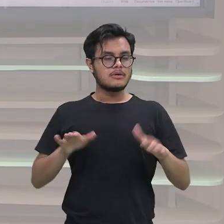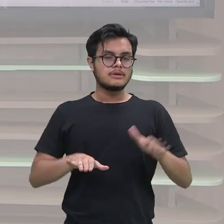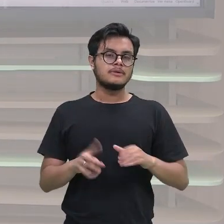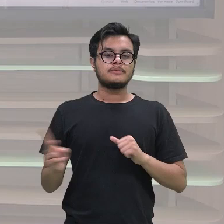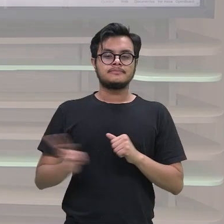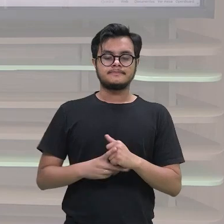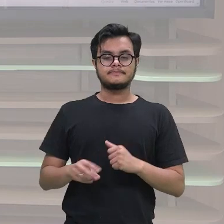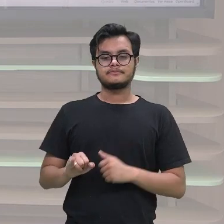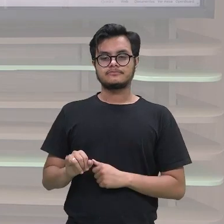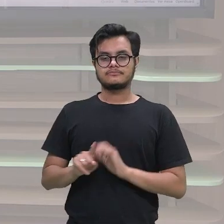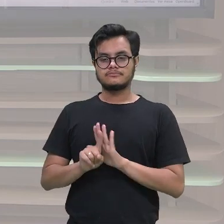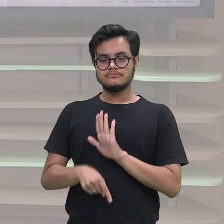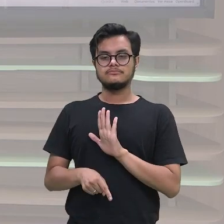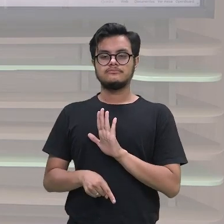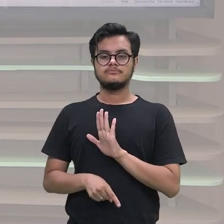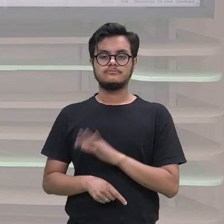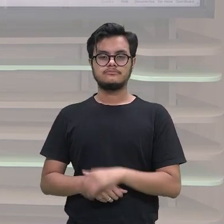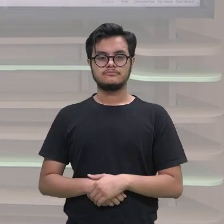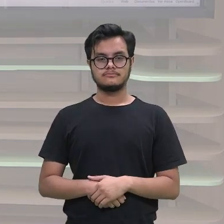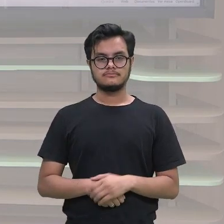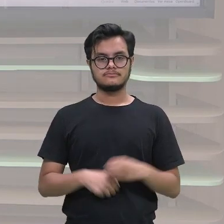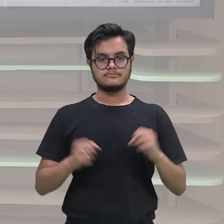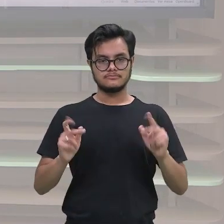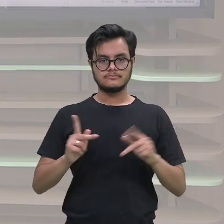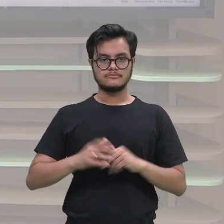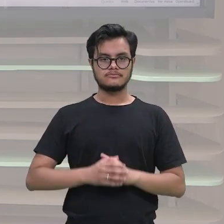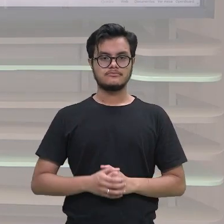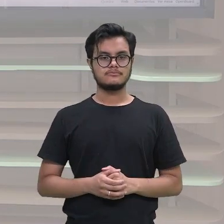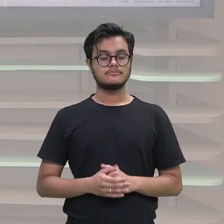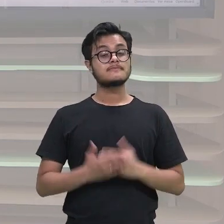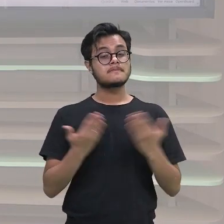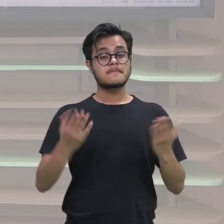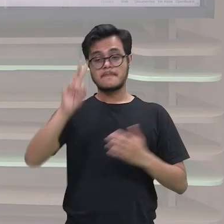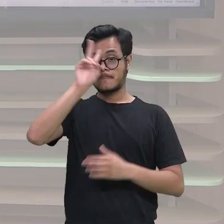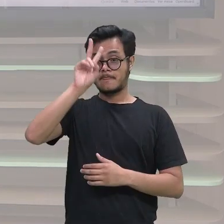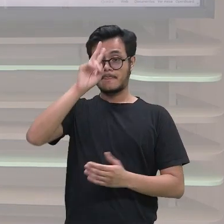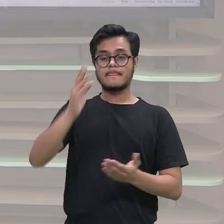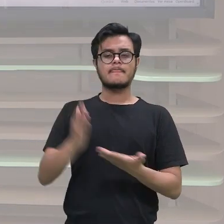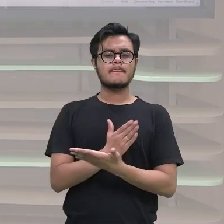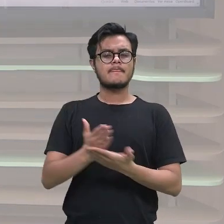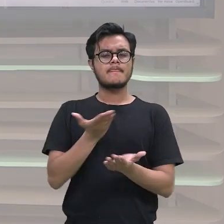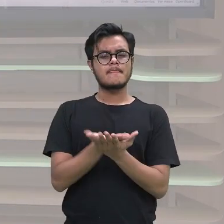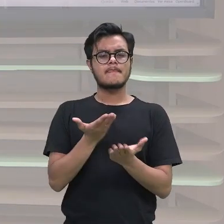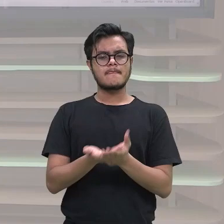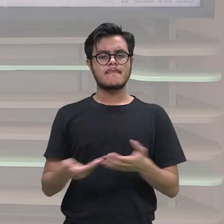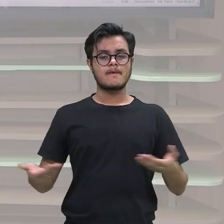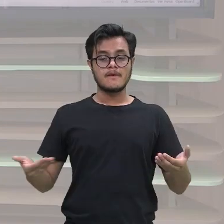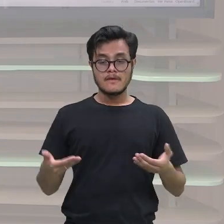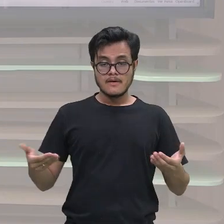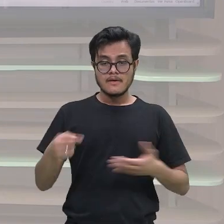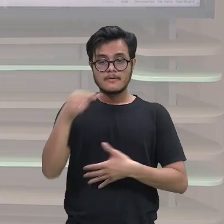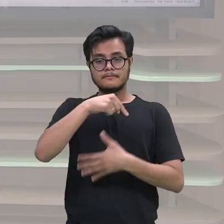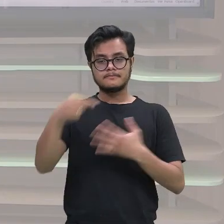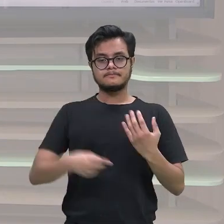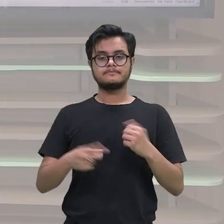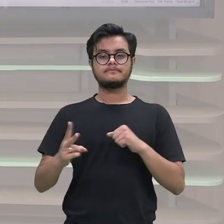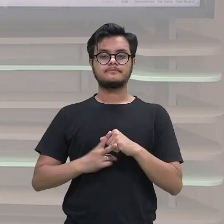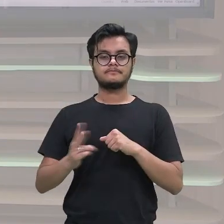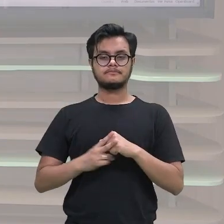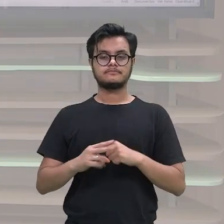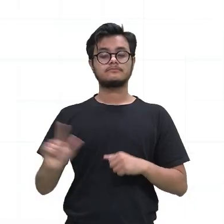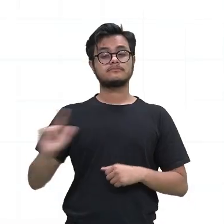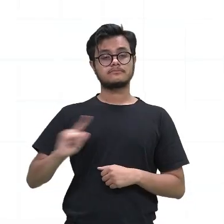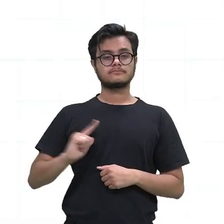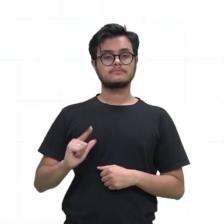imperativo ele vai trazer essa ideia de ordem, ok? Então vamos relembrar aí um pouquinho aí sobre o que nós estudamos sobre verbo. Vamos lá, olha só. Temos aí